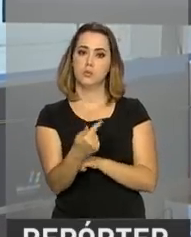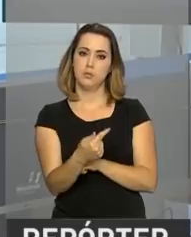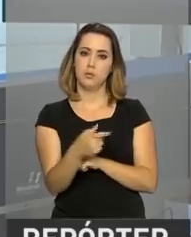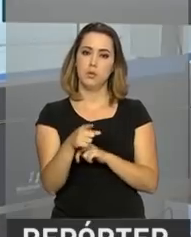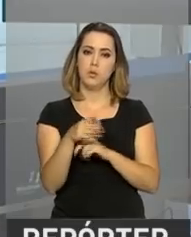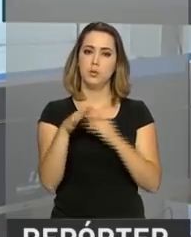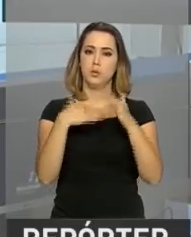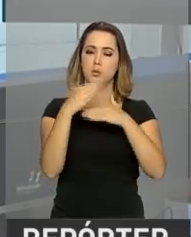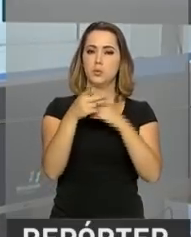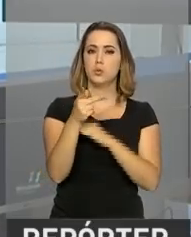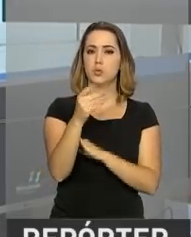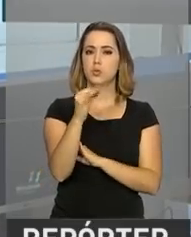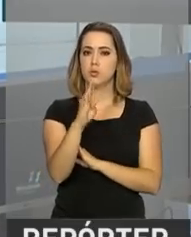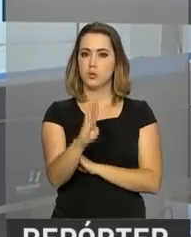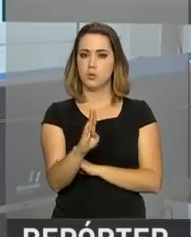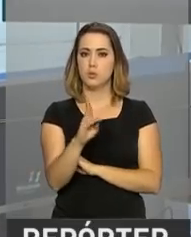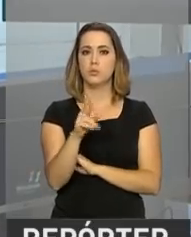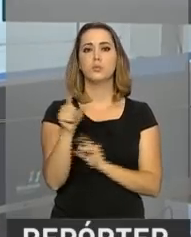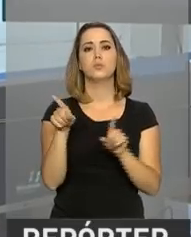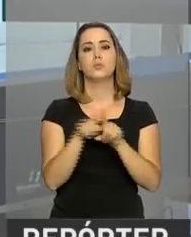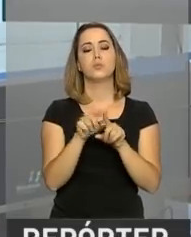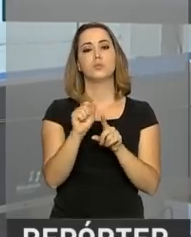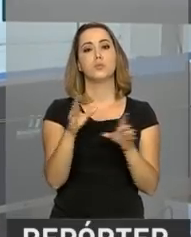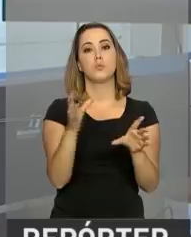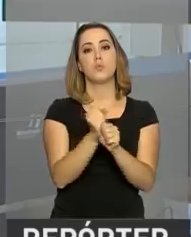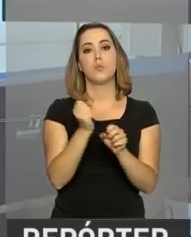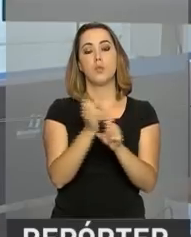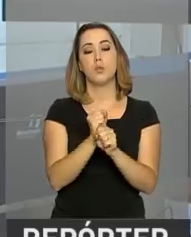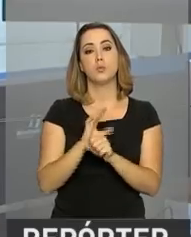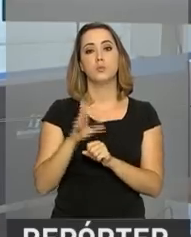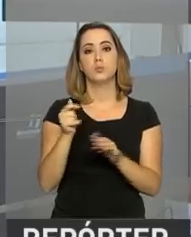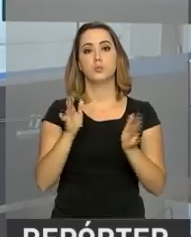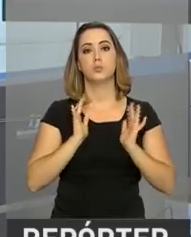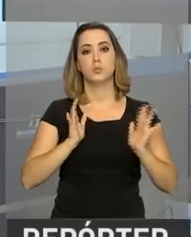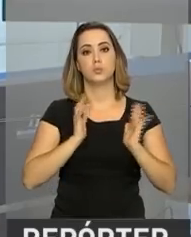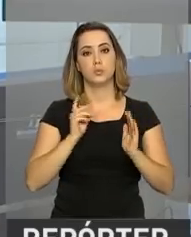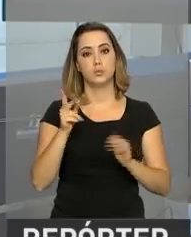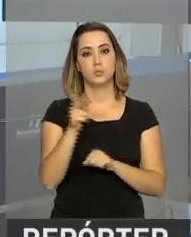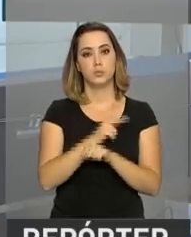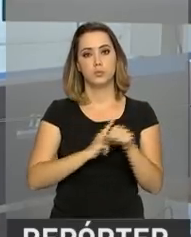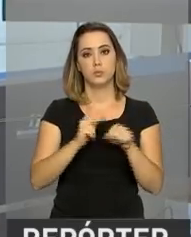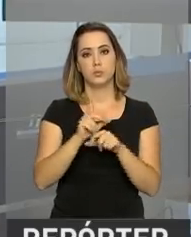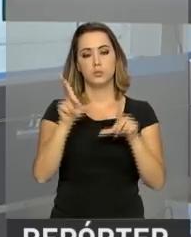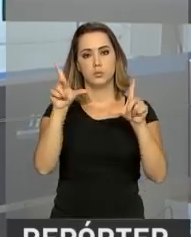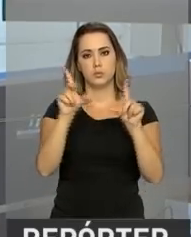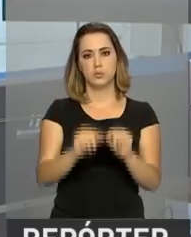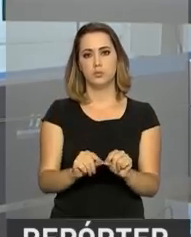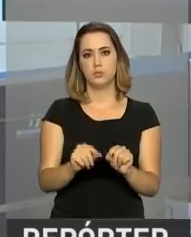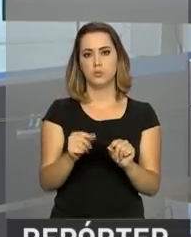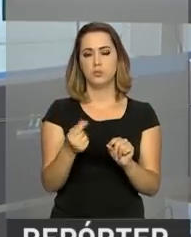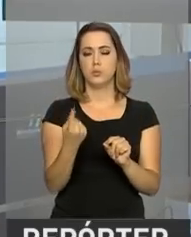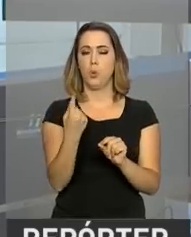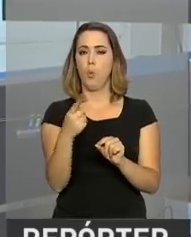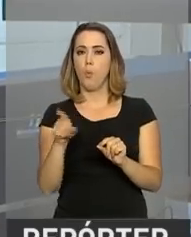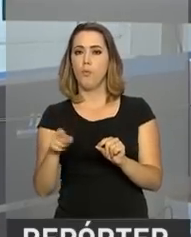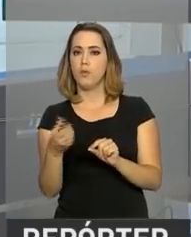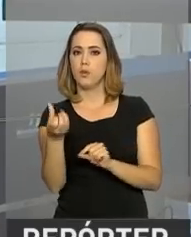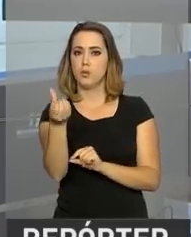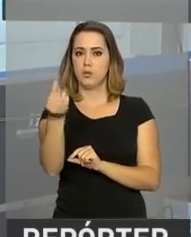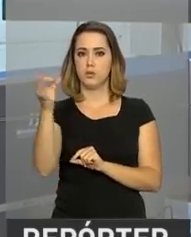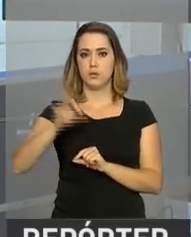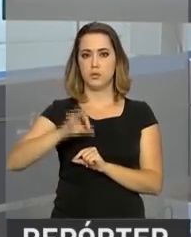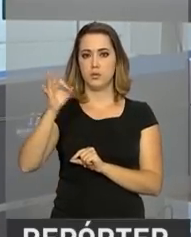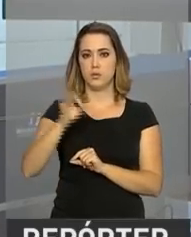2017, a projeção do PIB, o Produto Interno Bruto, que é a soma de todas as riquezas produzidas pelo país, caiu de 1,6%